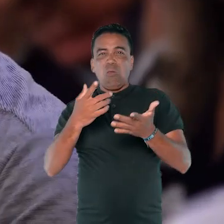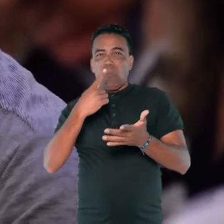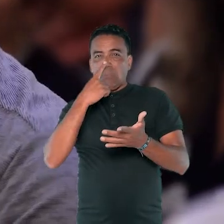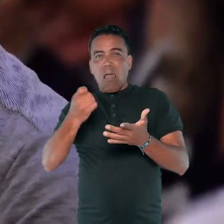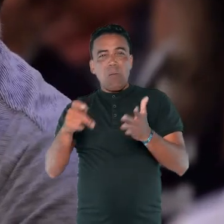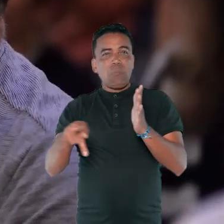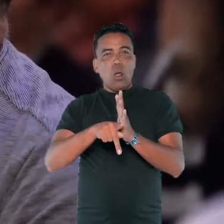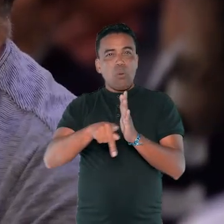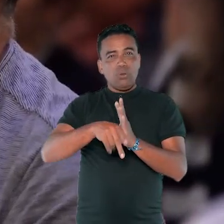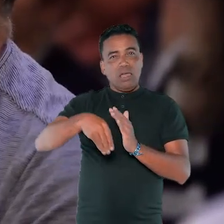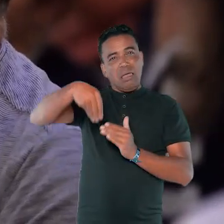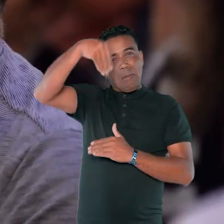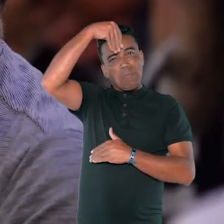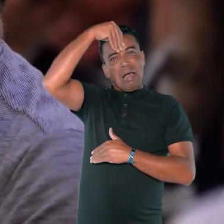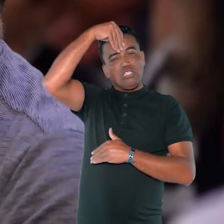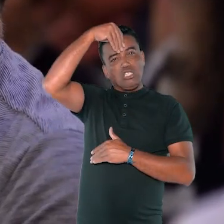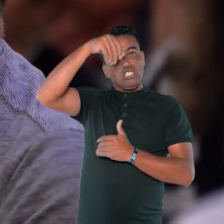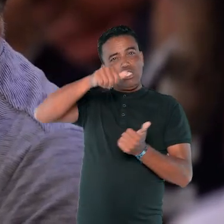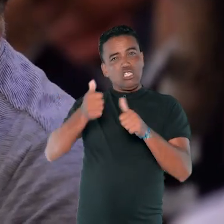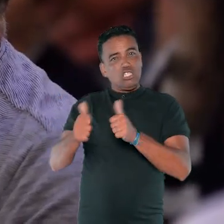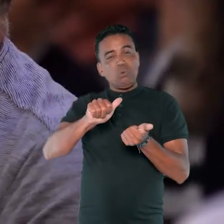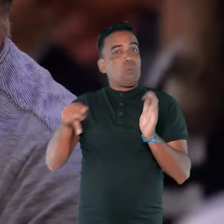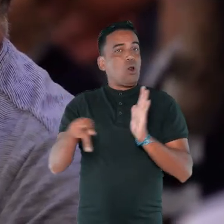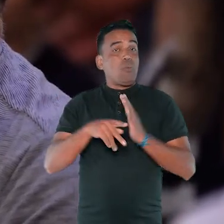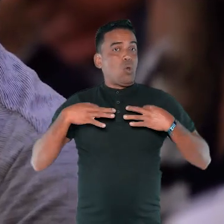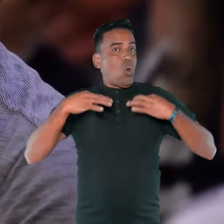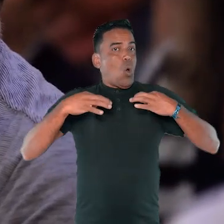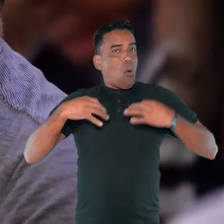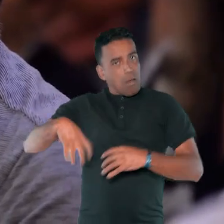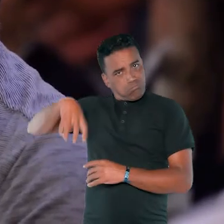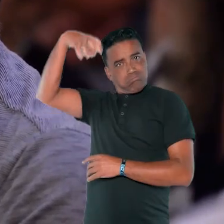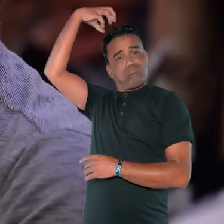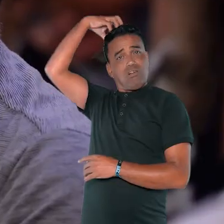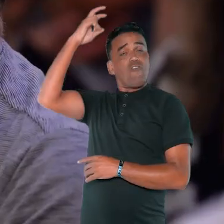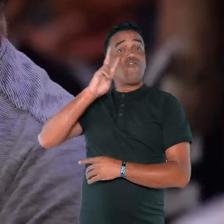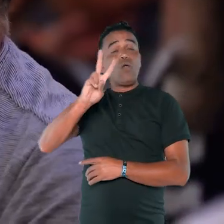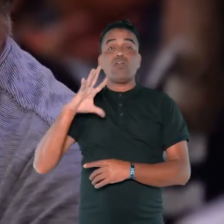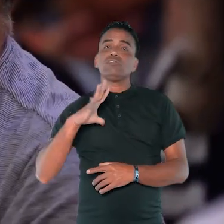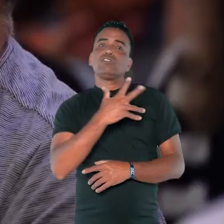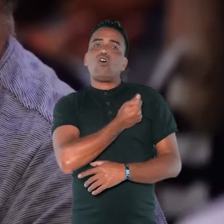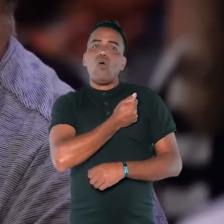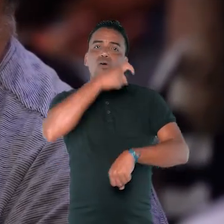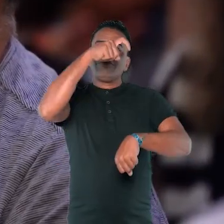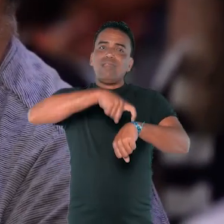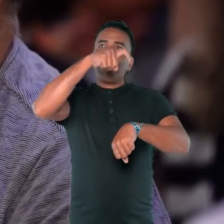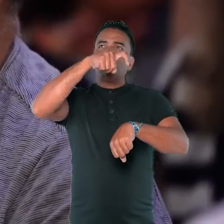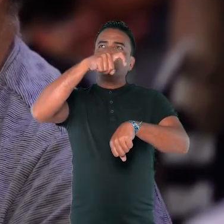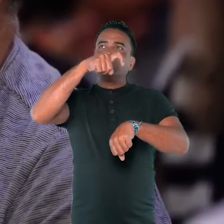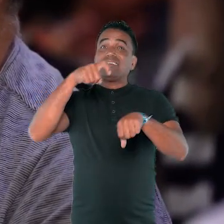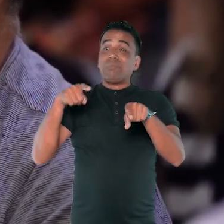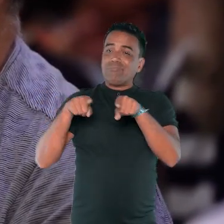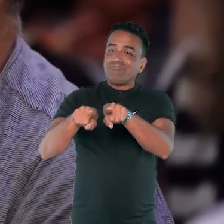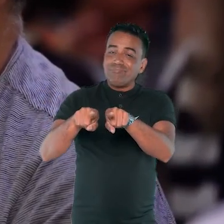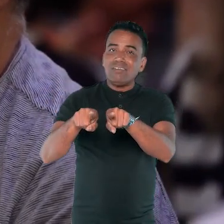batismais, no bodum das vestes reais, a ver o que se salvou com o tempo e ao mesmo tempo